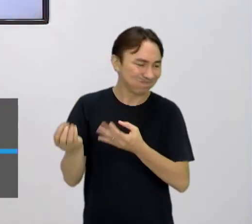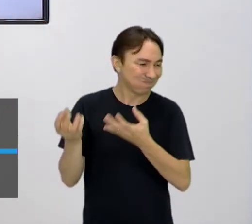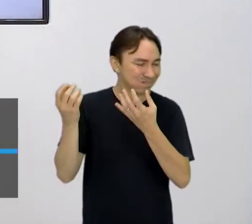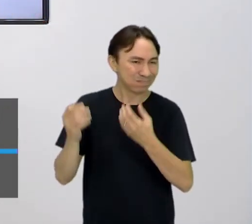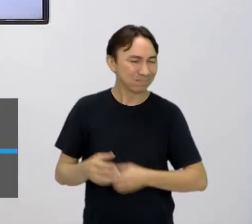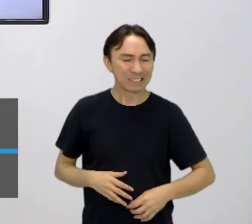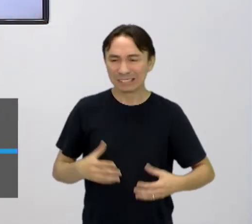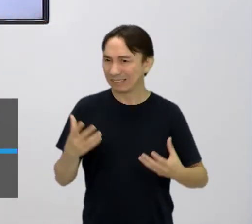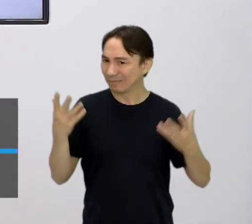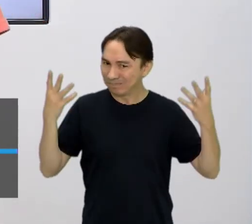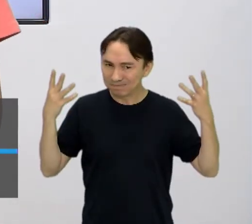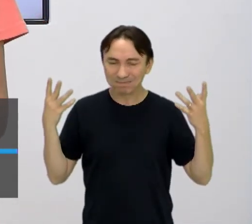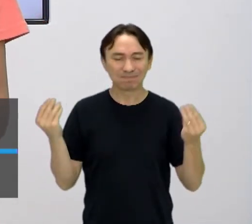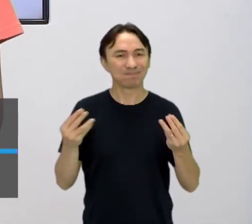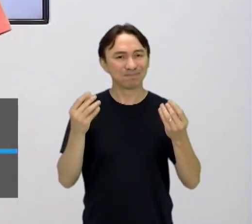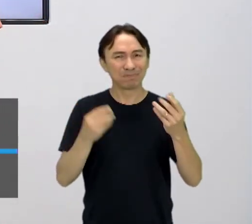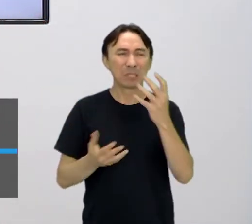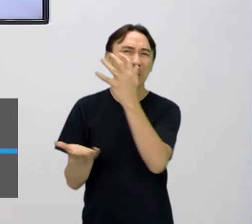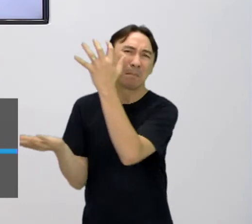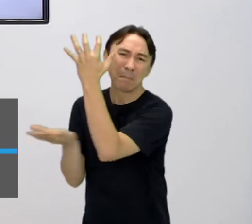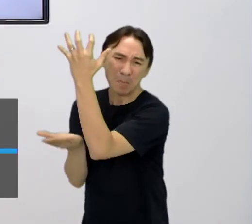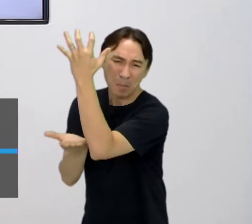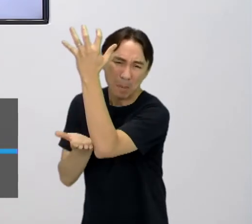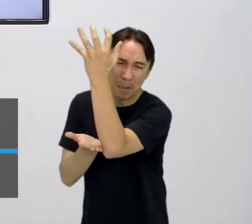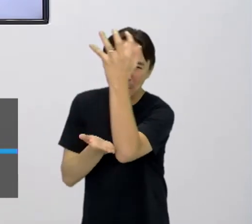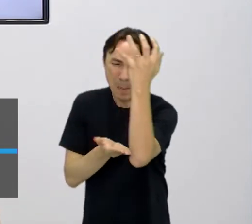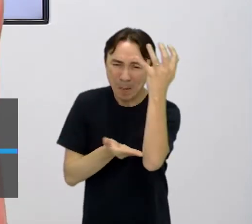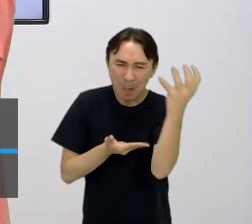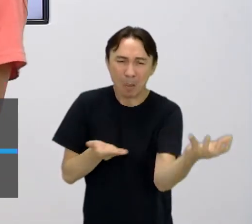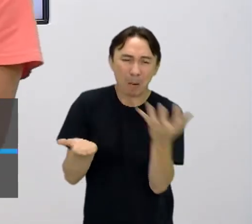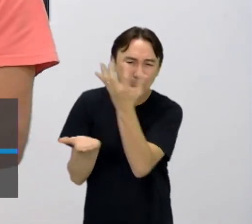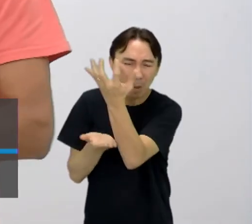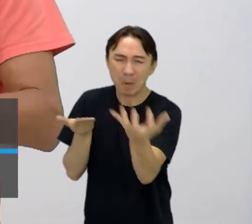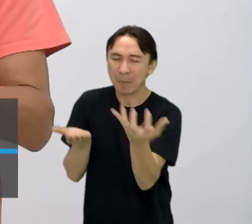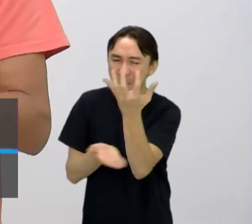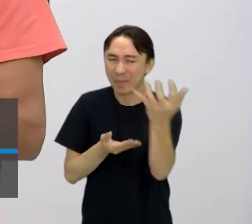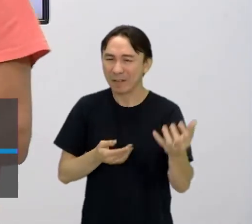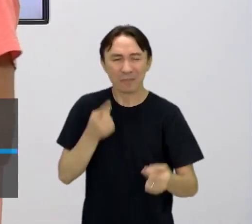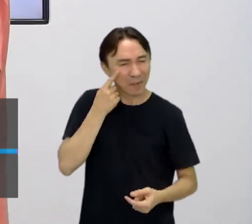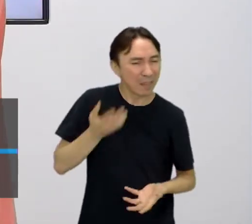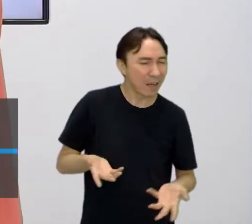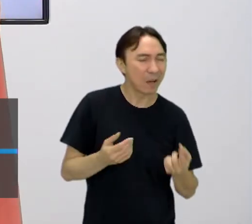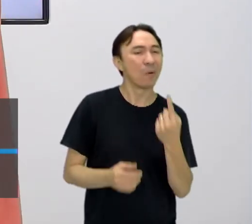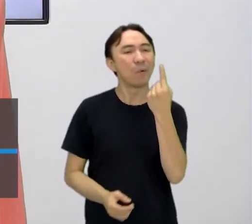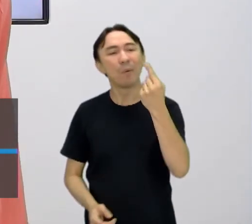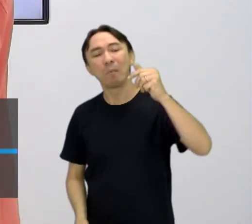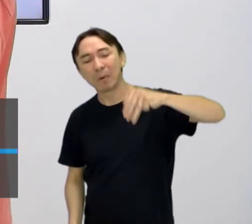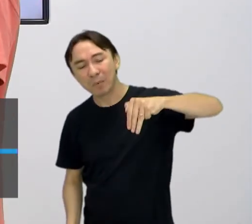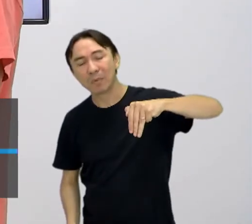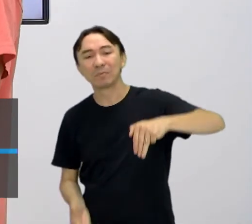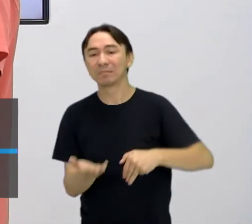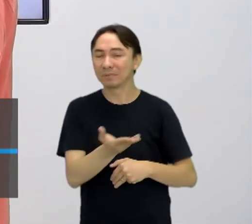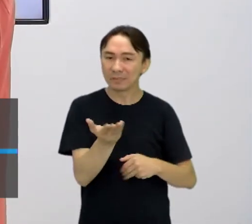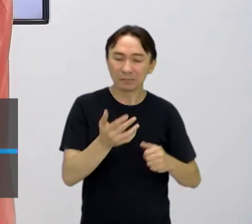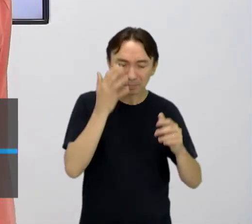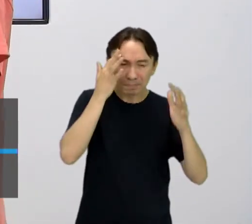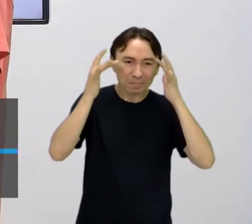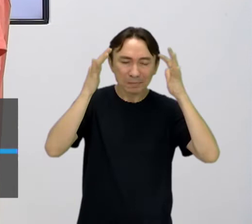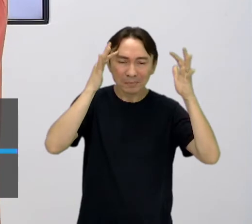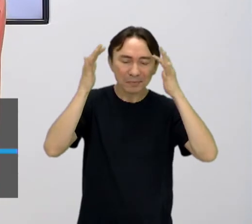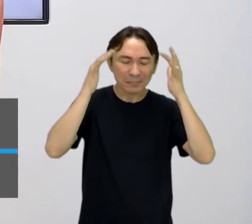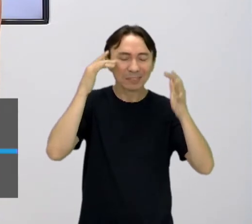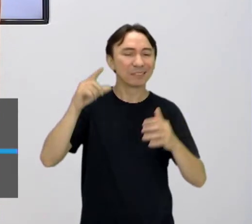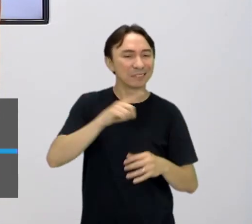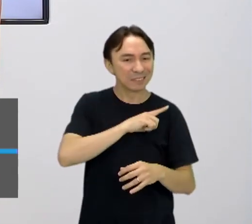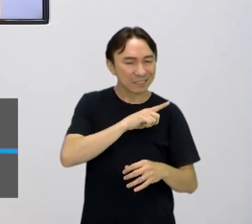toda essa devastação. Tudo bem? Então, para vocês aí, vamos deixar um minutinho só para vocês refletirem, tá? De acordo com as informações lá